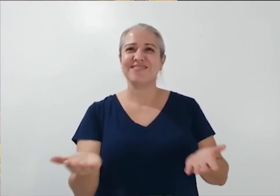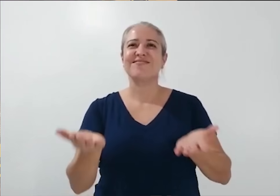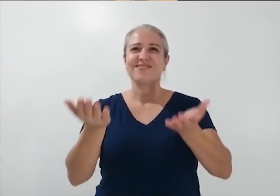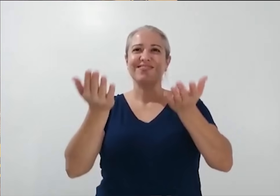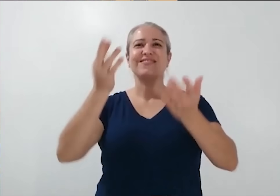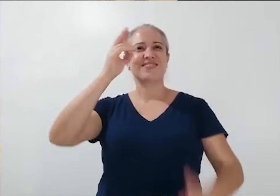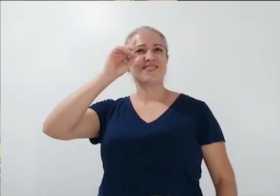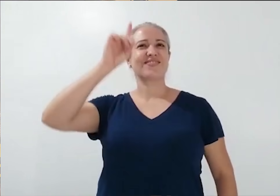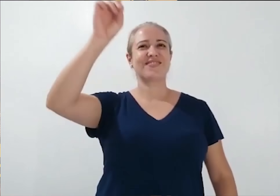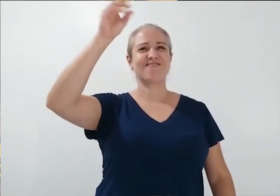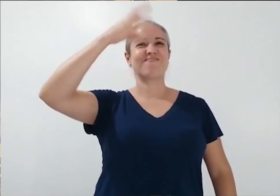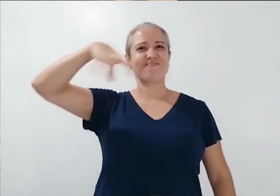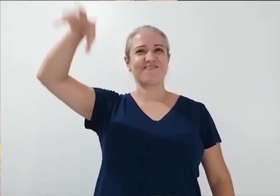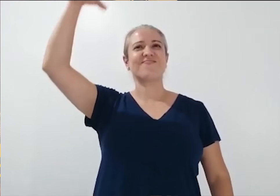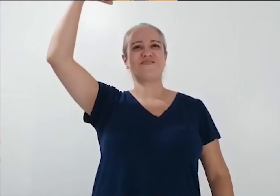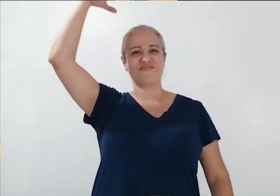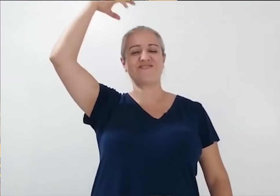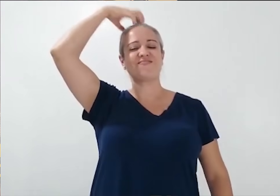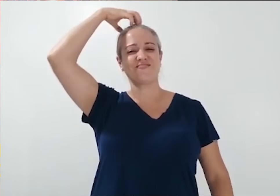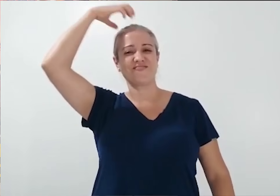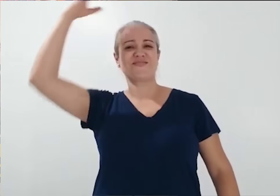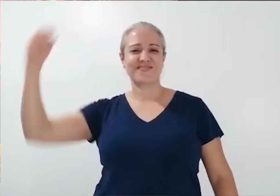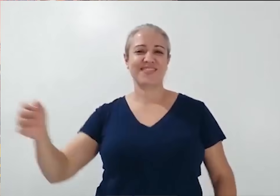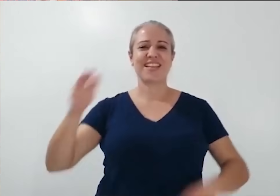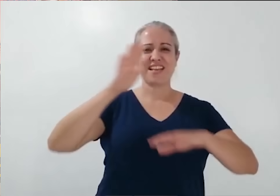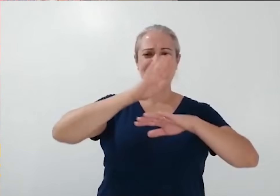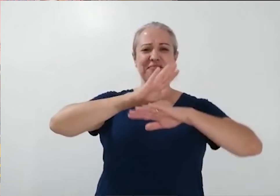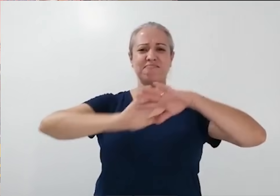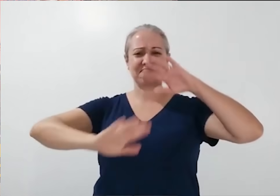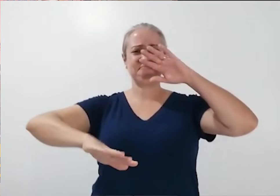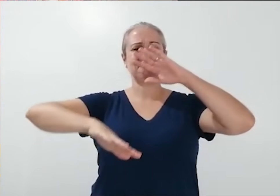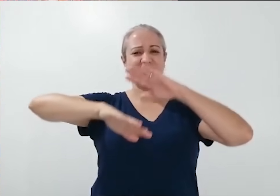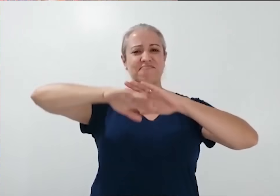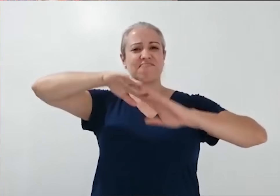Glória e honra ao Rei,